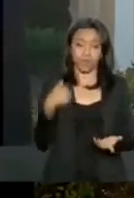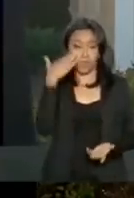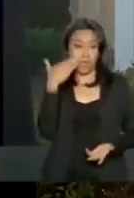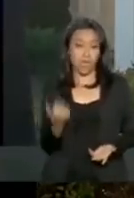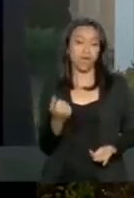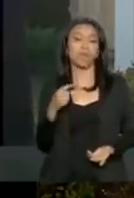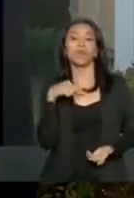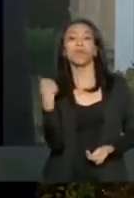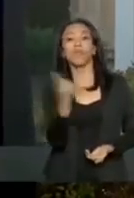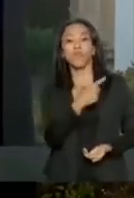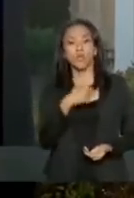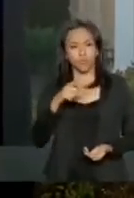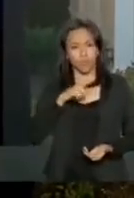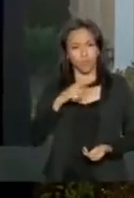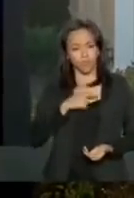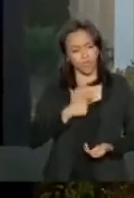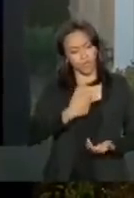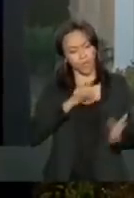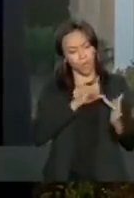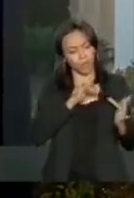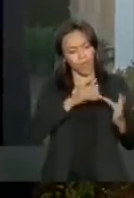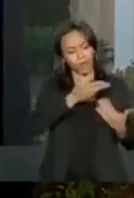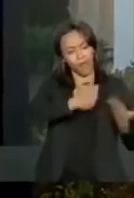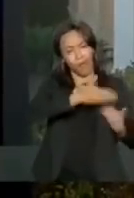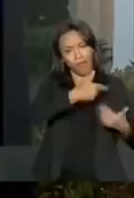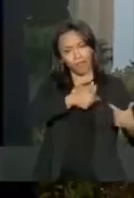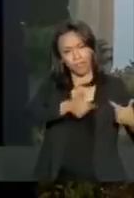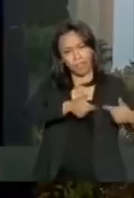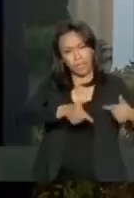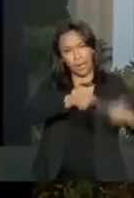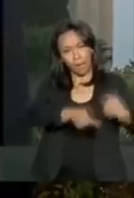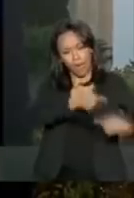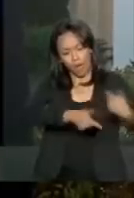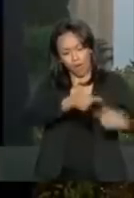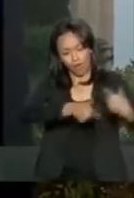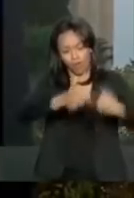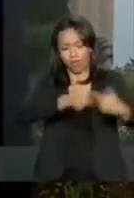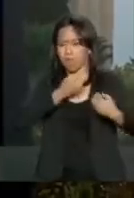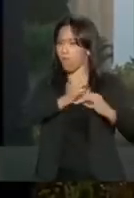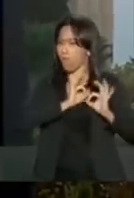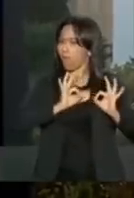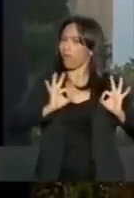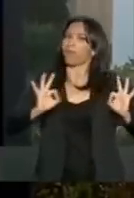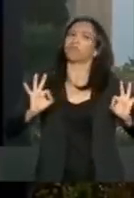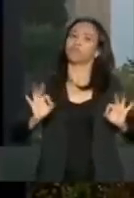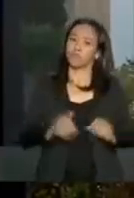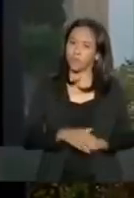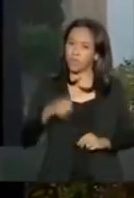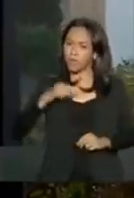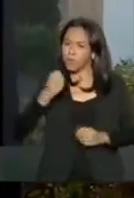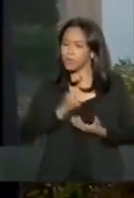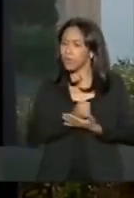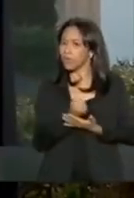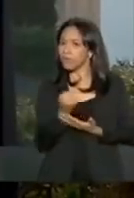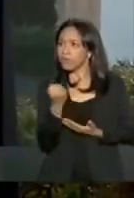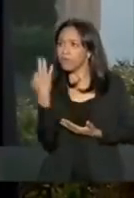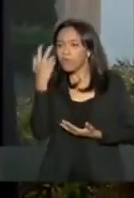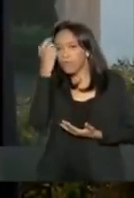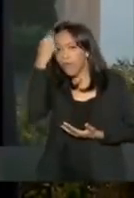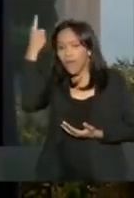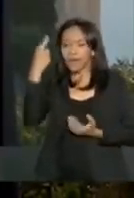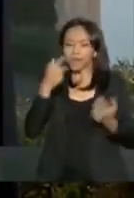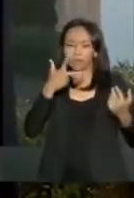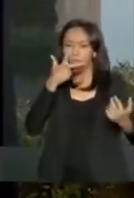que teremos uma relação de trabalho muito boa. Nós temos muitas ideias parecidas